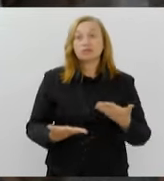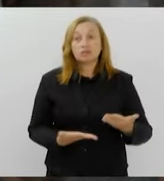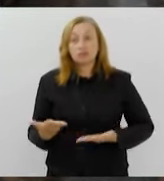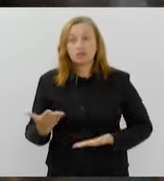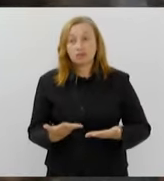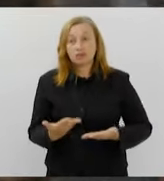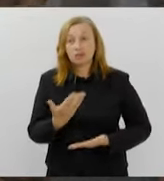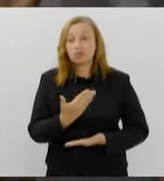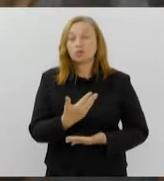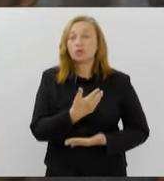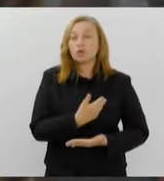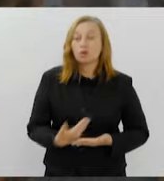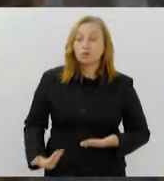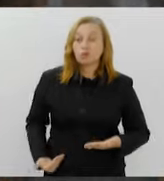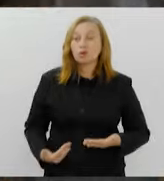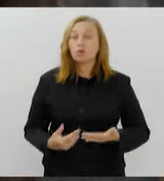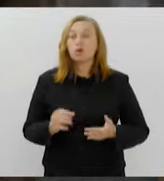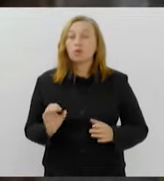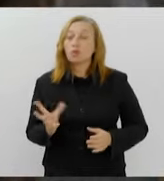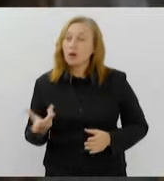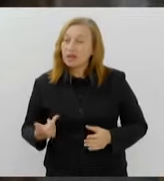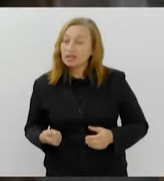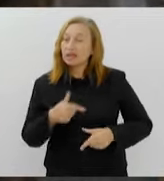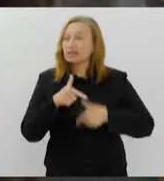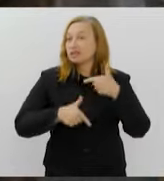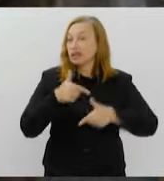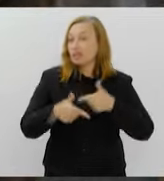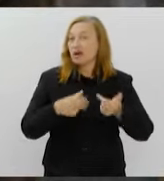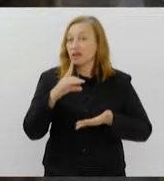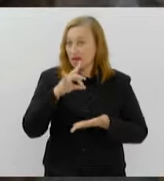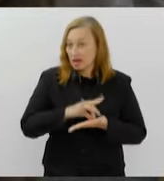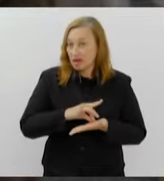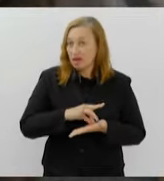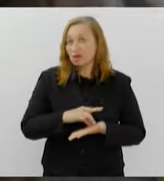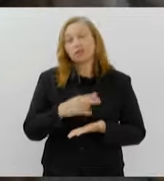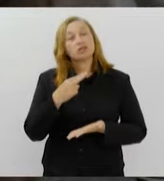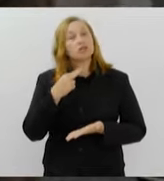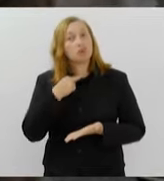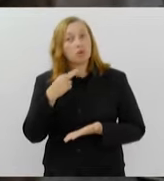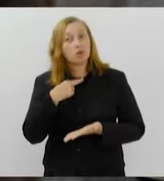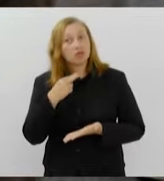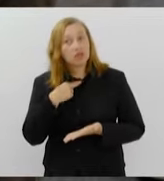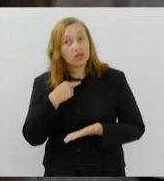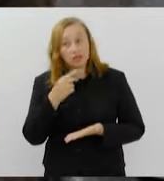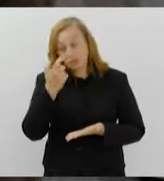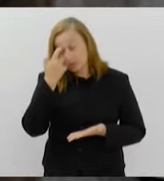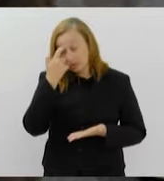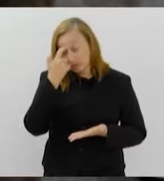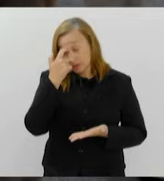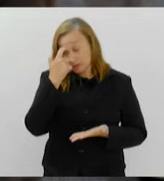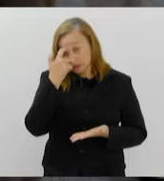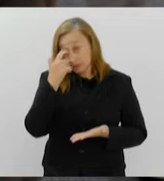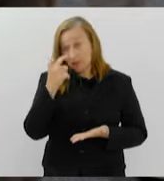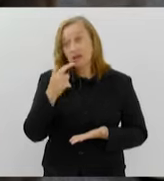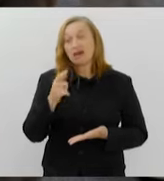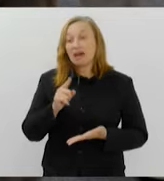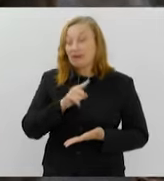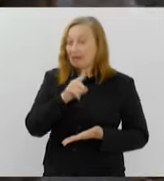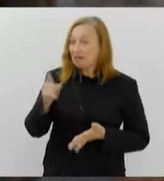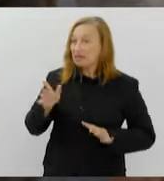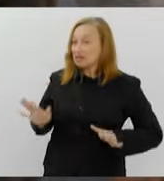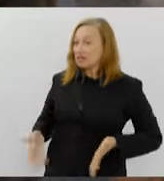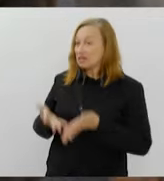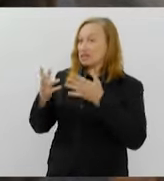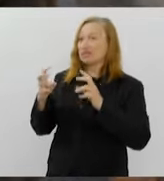condições de trabalho condições reais de trabalho porque nós também não podemos cair na bravata daqueles que incentivam a